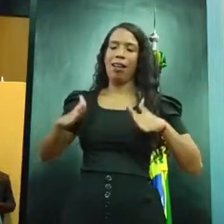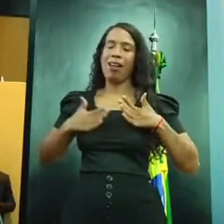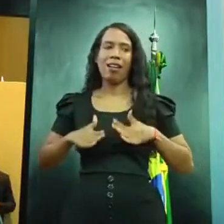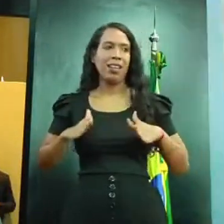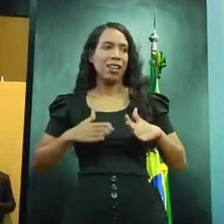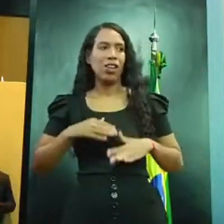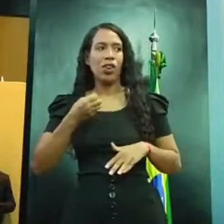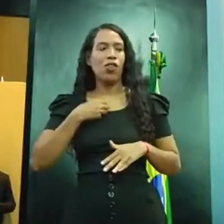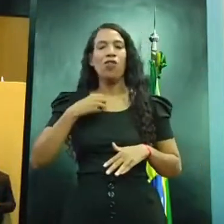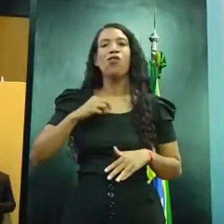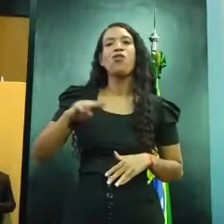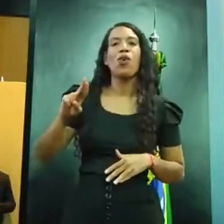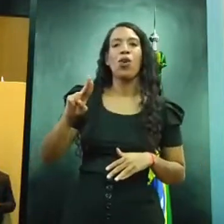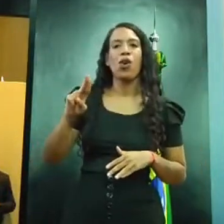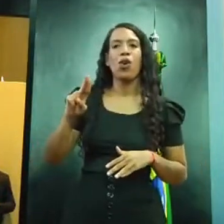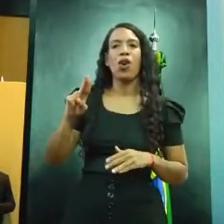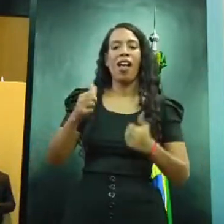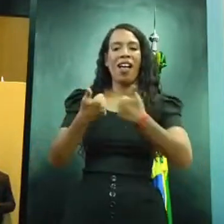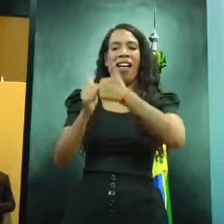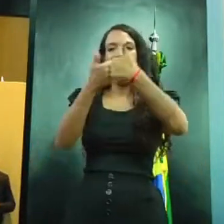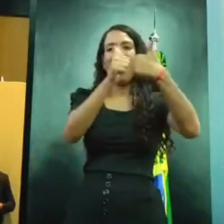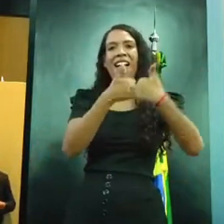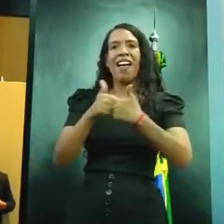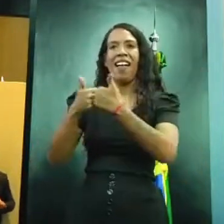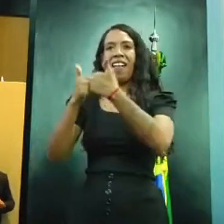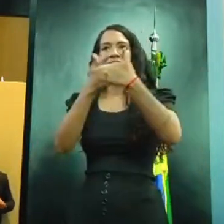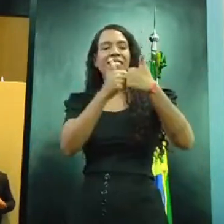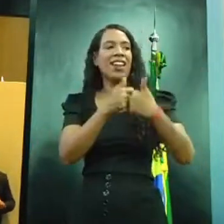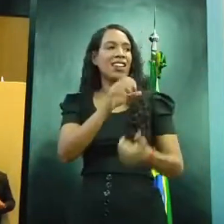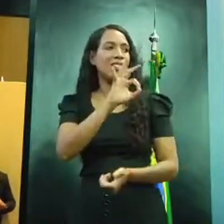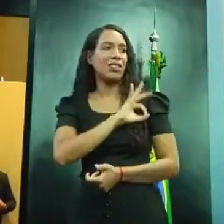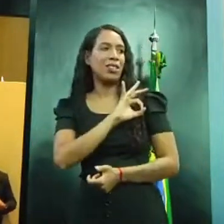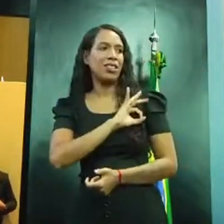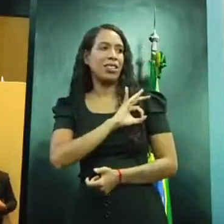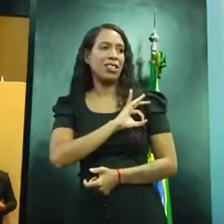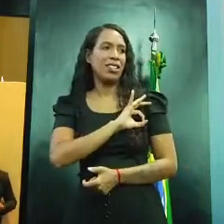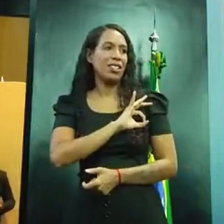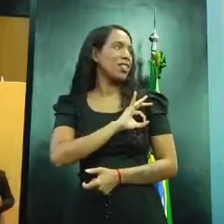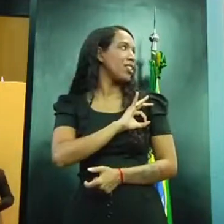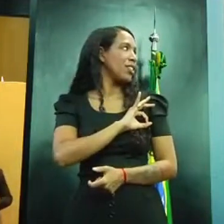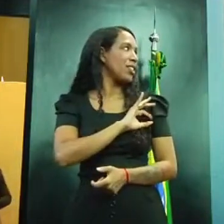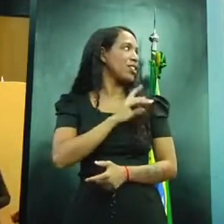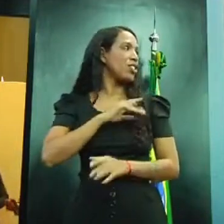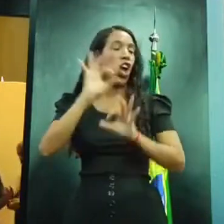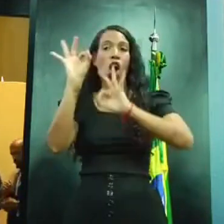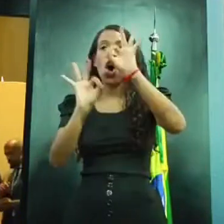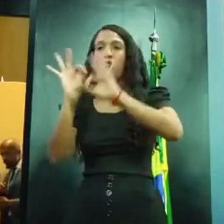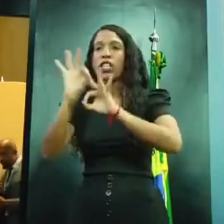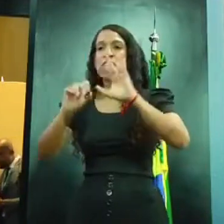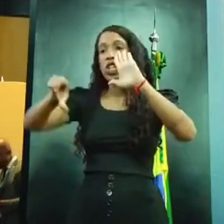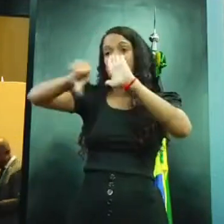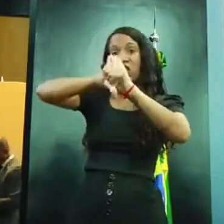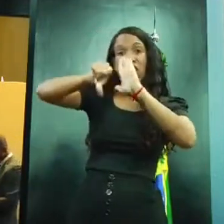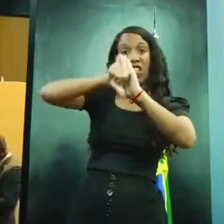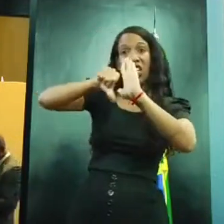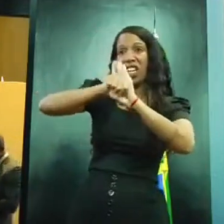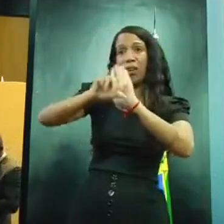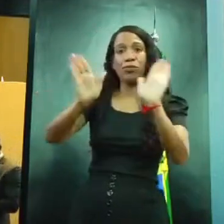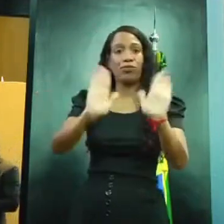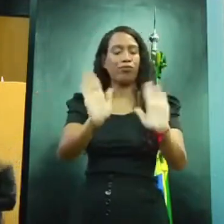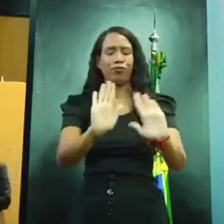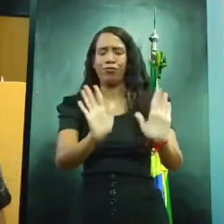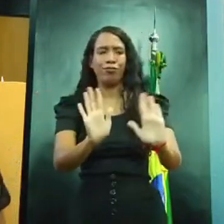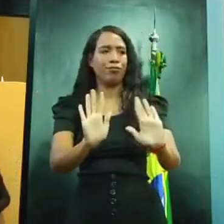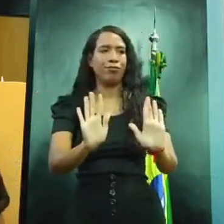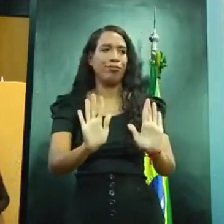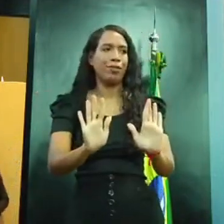Eu não vou mais atrás de milícia, não vou mais atrás de organização criminosa, eu